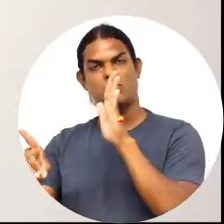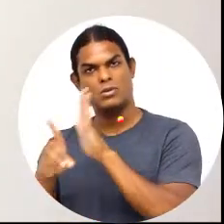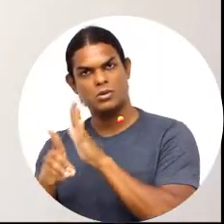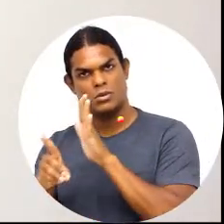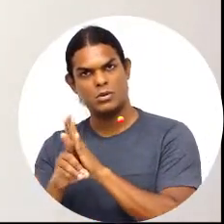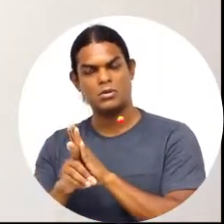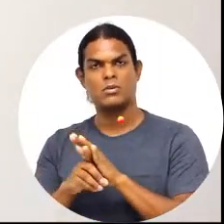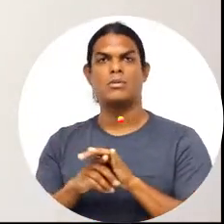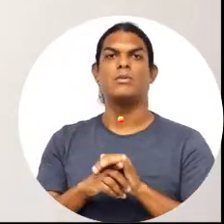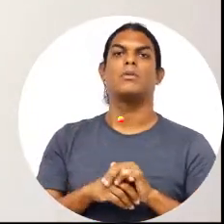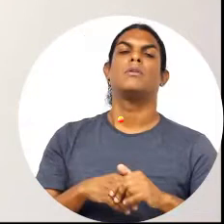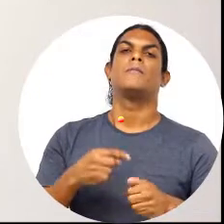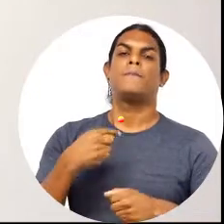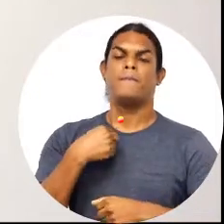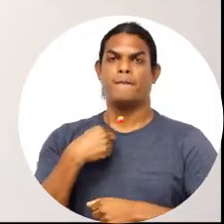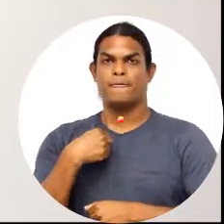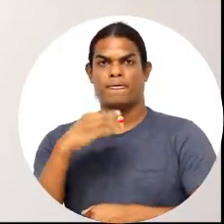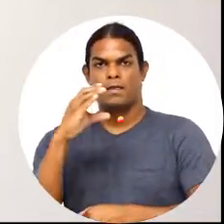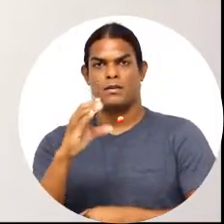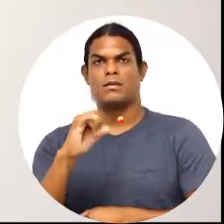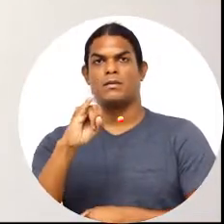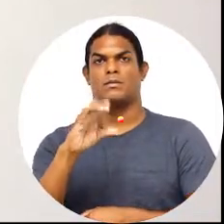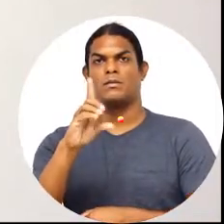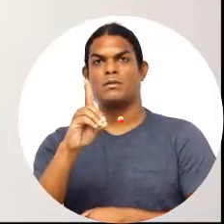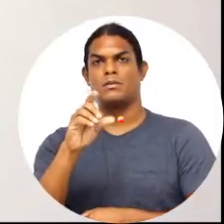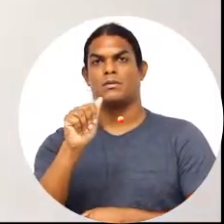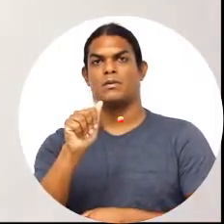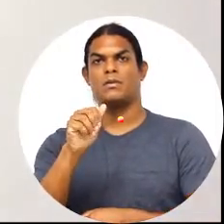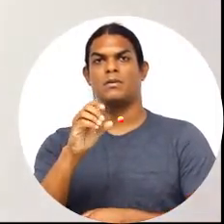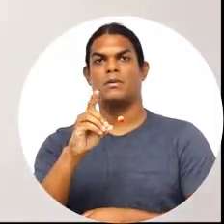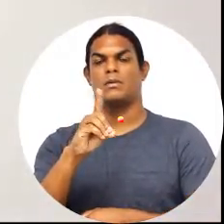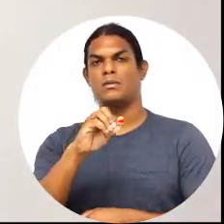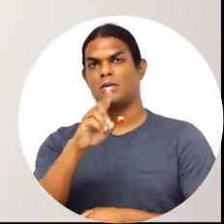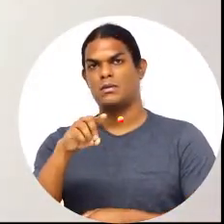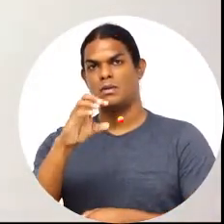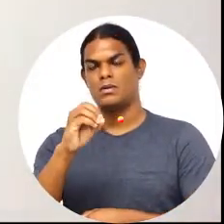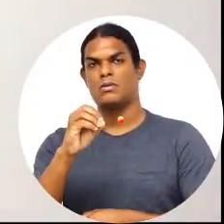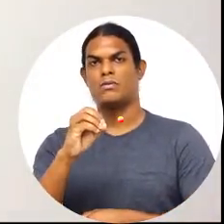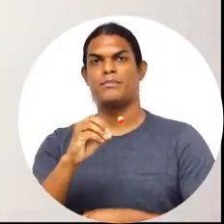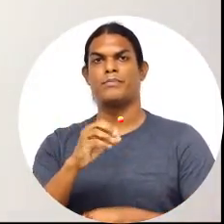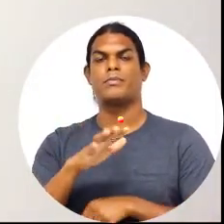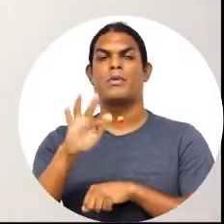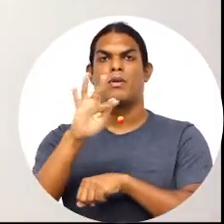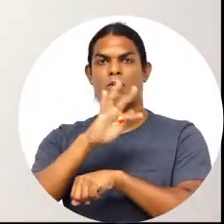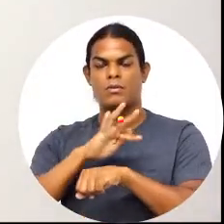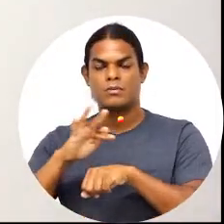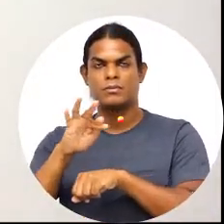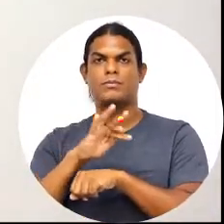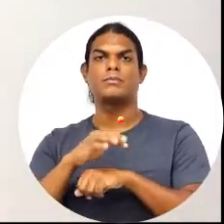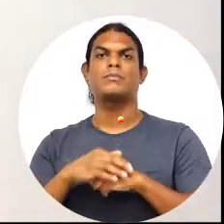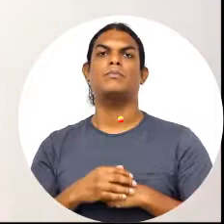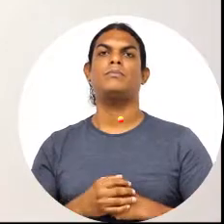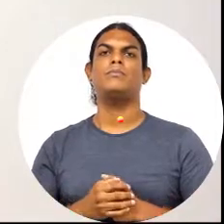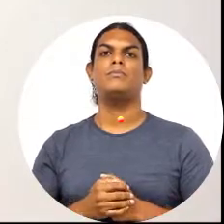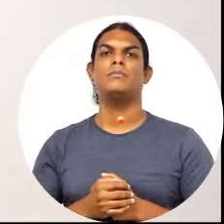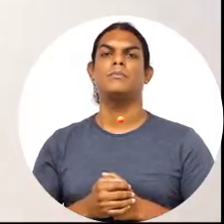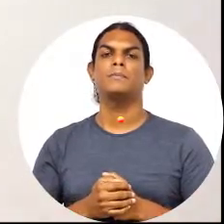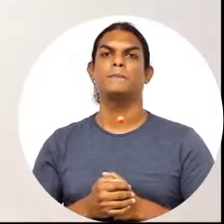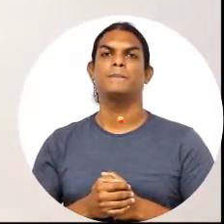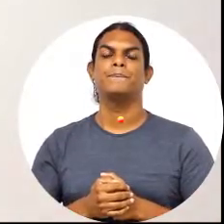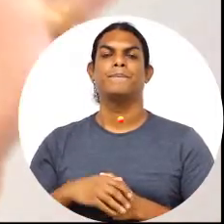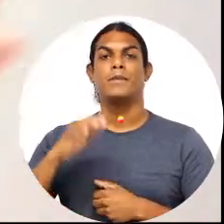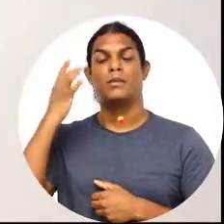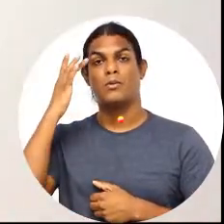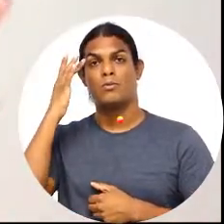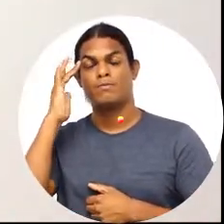eu sou cidadão efetivo, não só cidadão formal, cidadão também no sentido substantivo. Para a gente ter